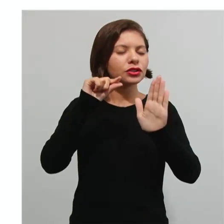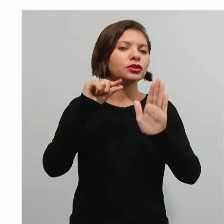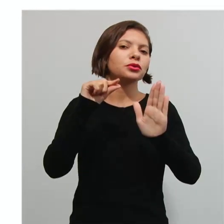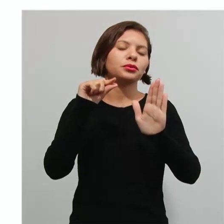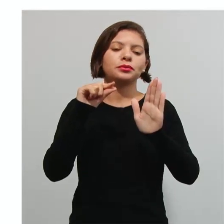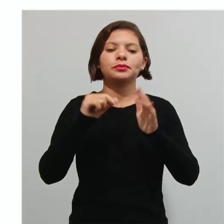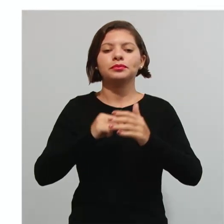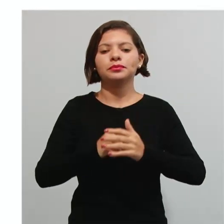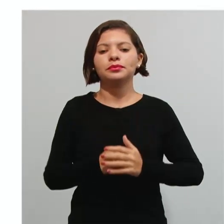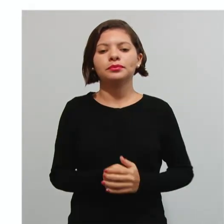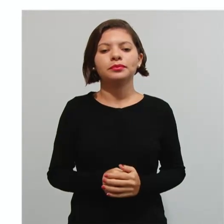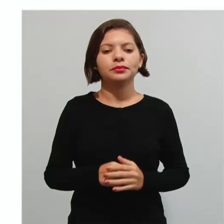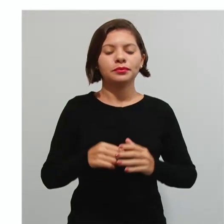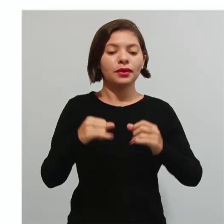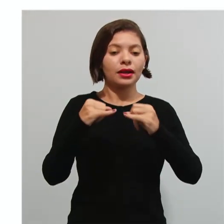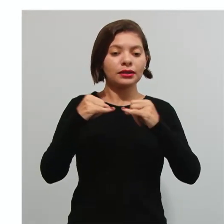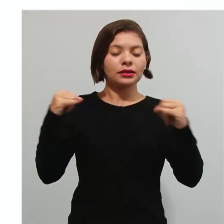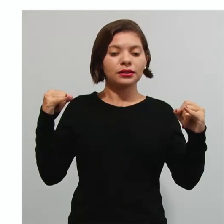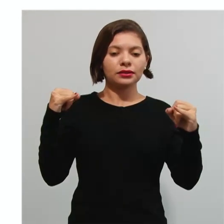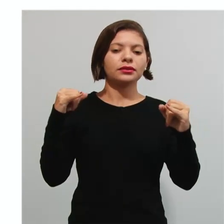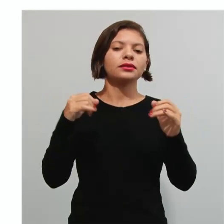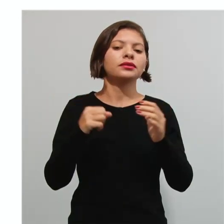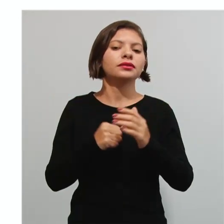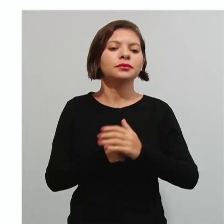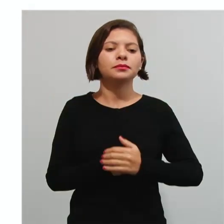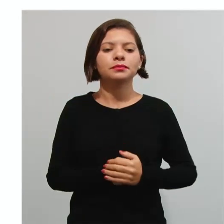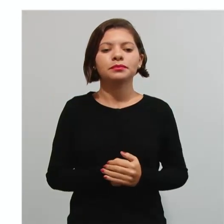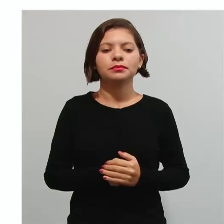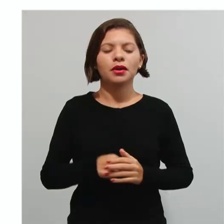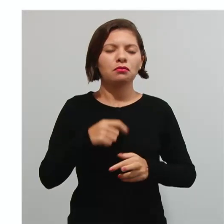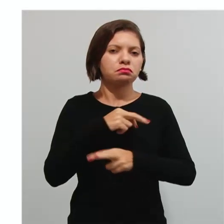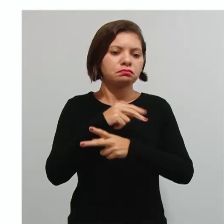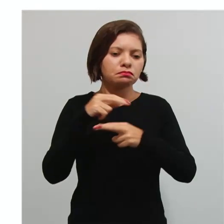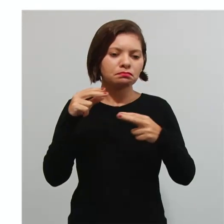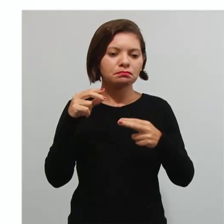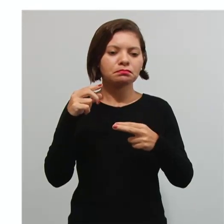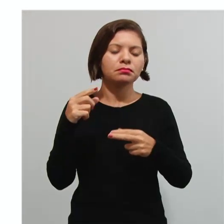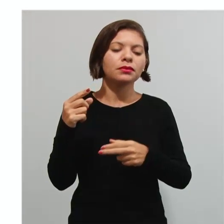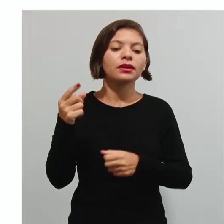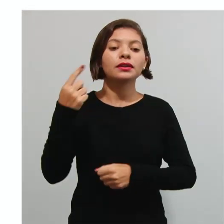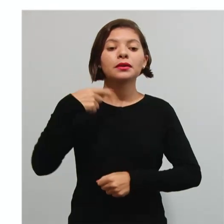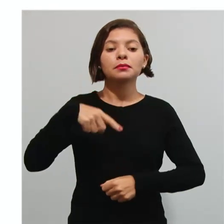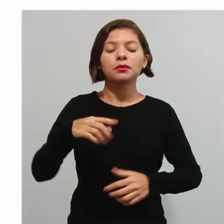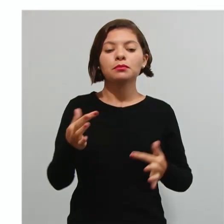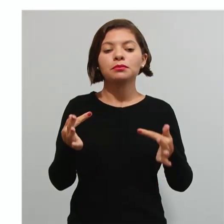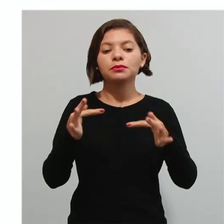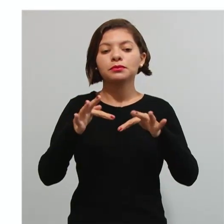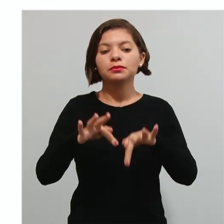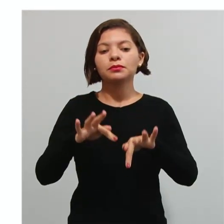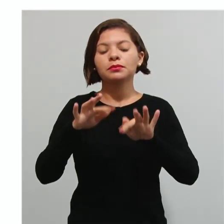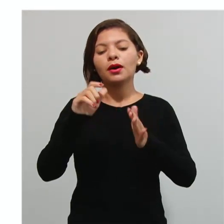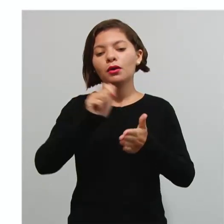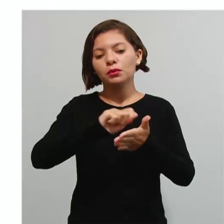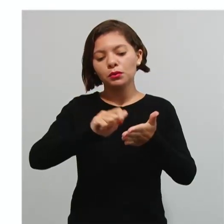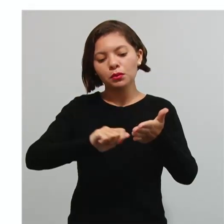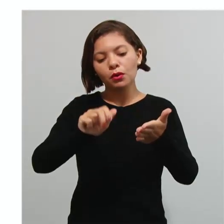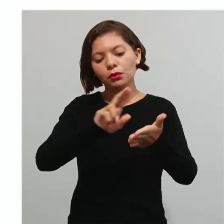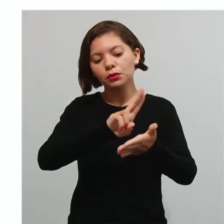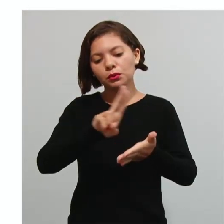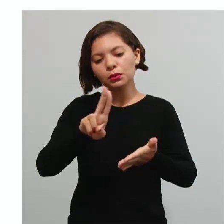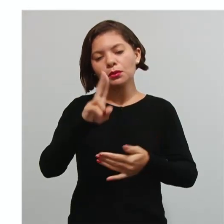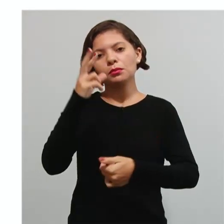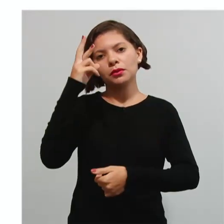incisos, alíneas e itens. E, por fim, a assinatura da autoridade, né? O nome da